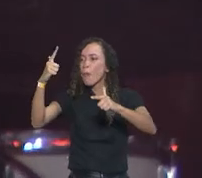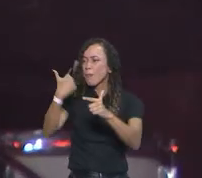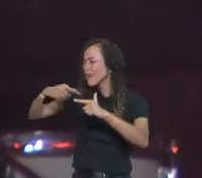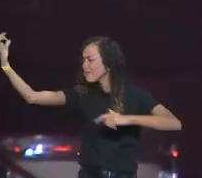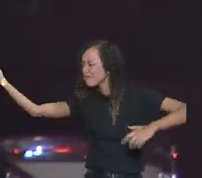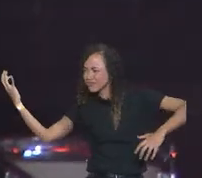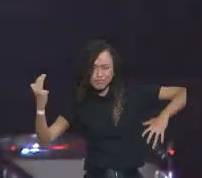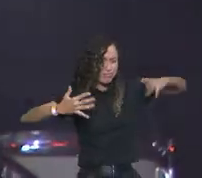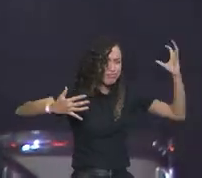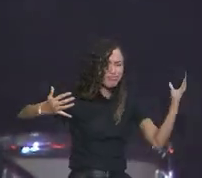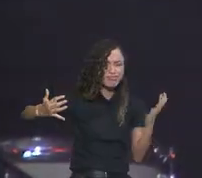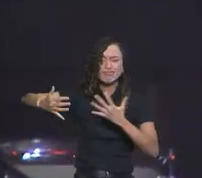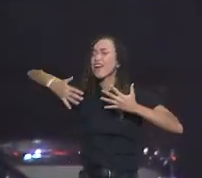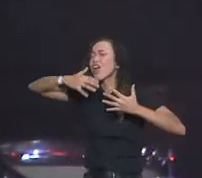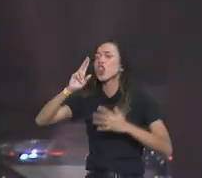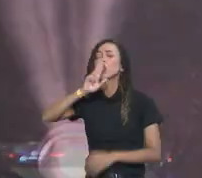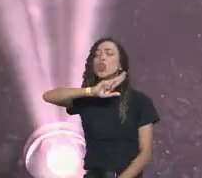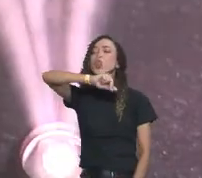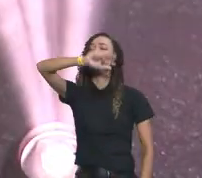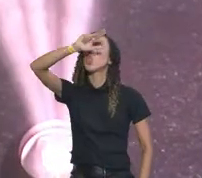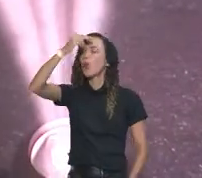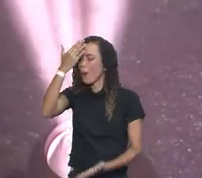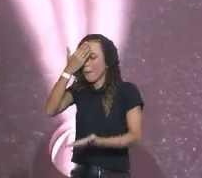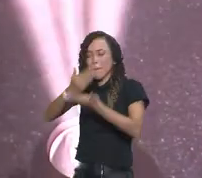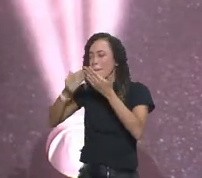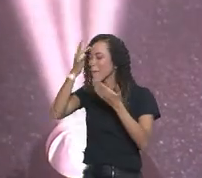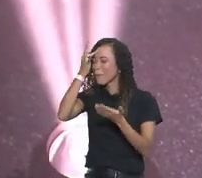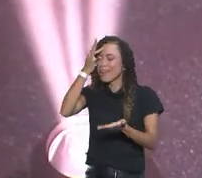e o vento forte